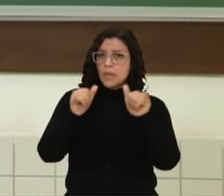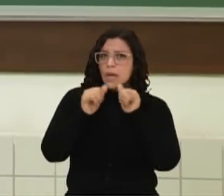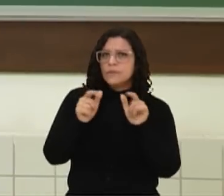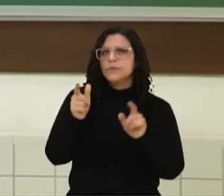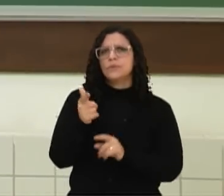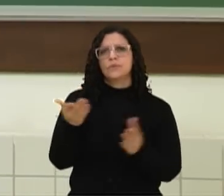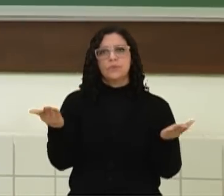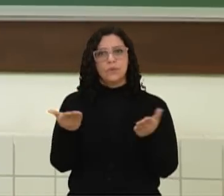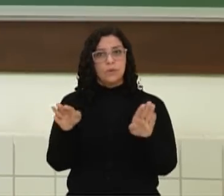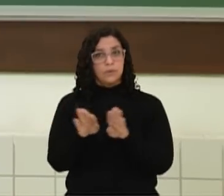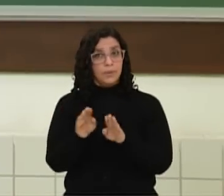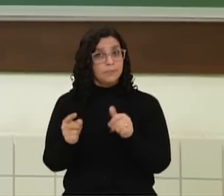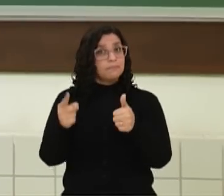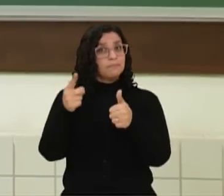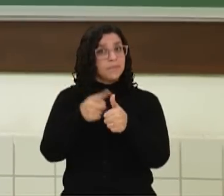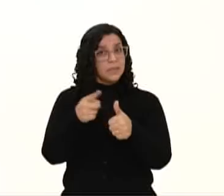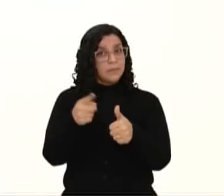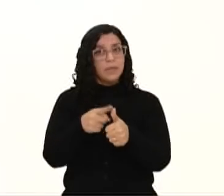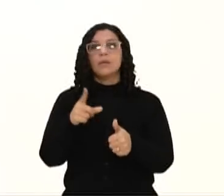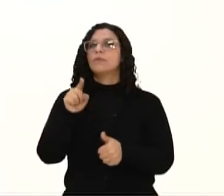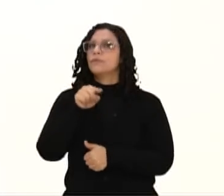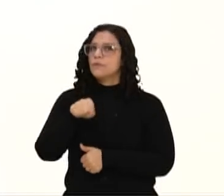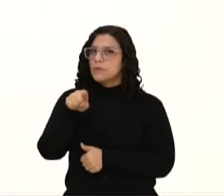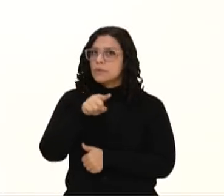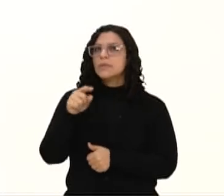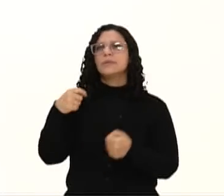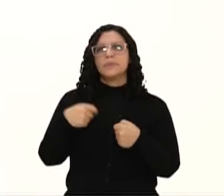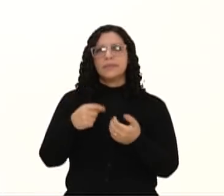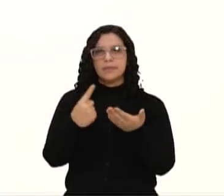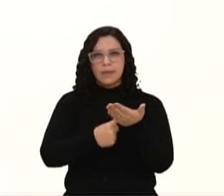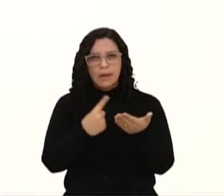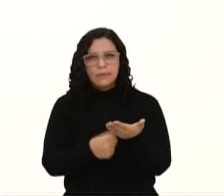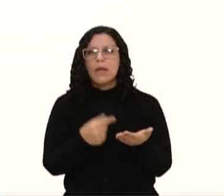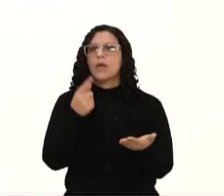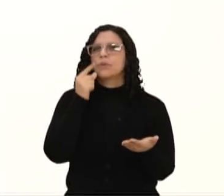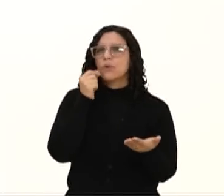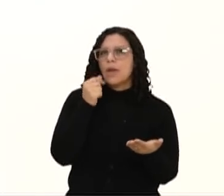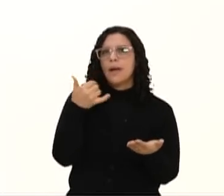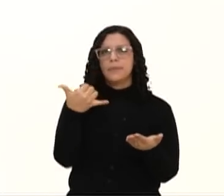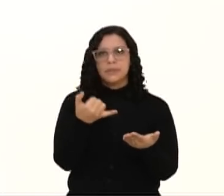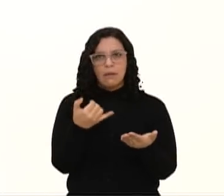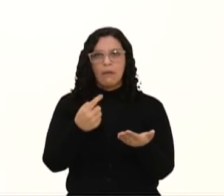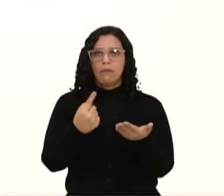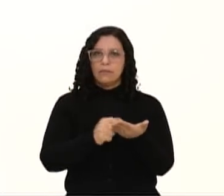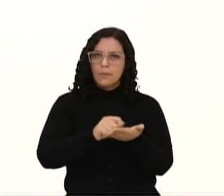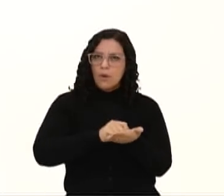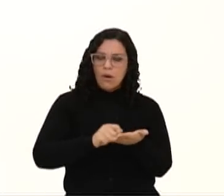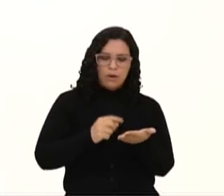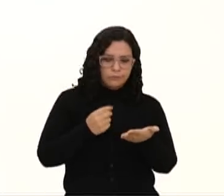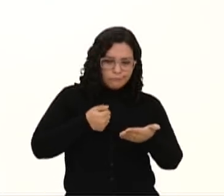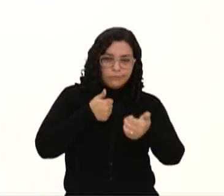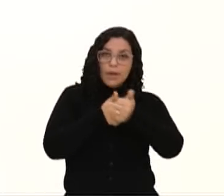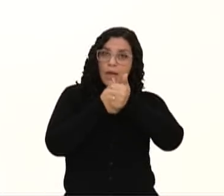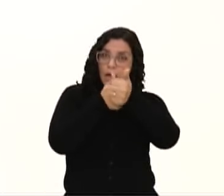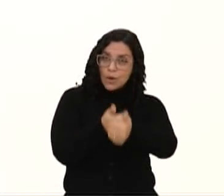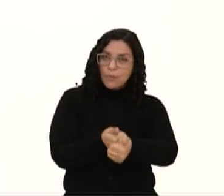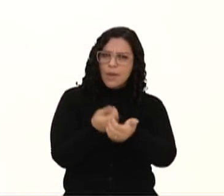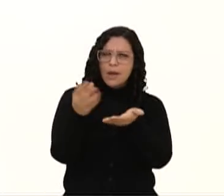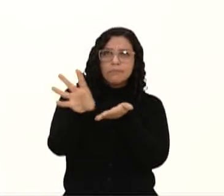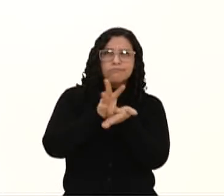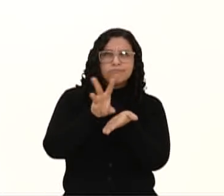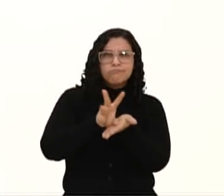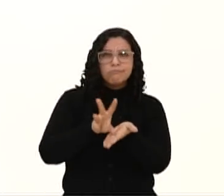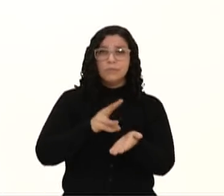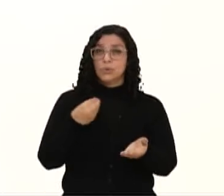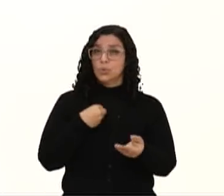bem rapidamente. Primeiro, tenho aí o material de vocês em mãos, lápis, caderno, caneta, para acompanhar adequadamente a